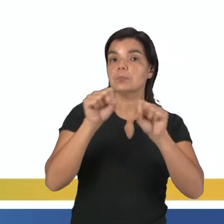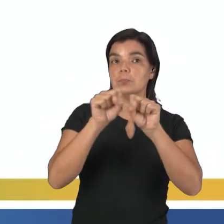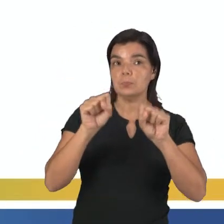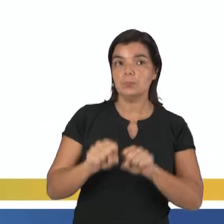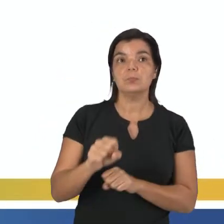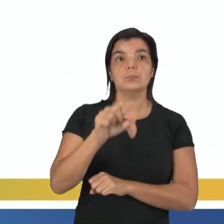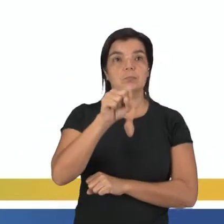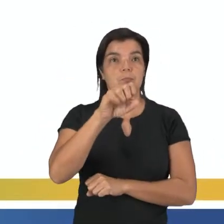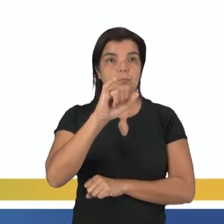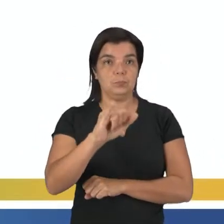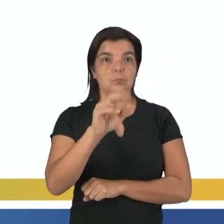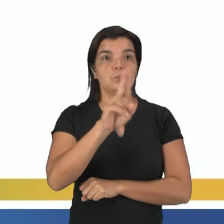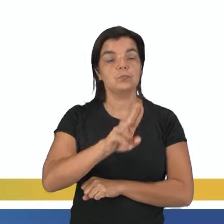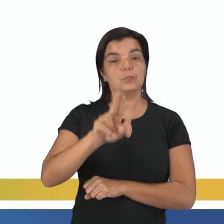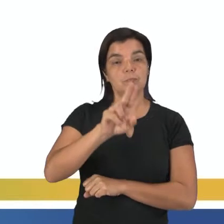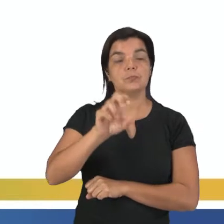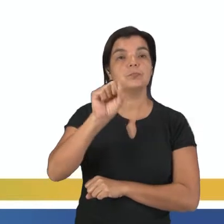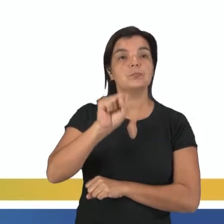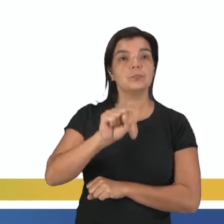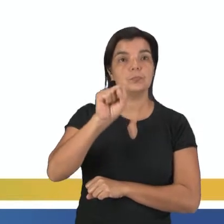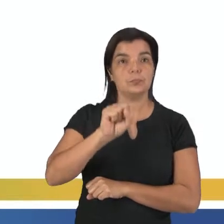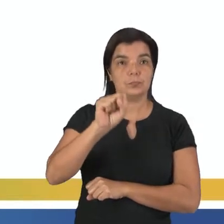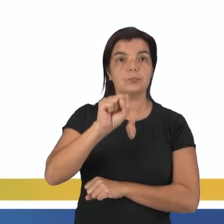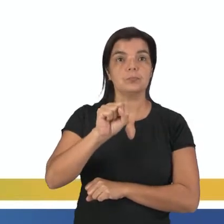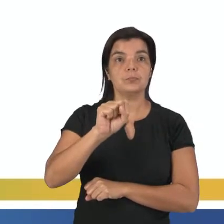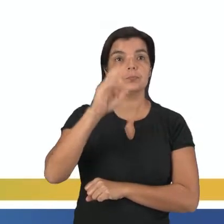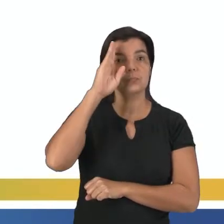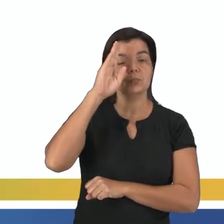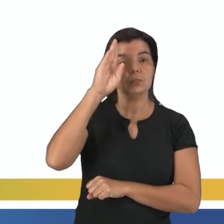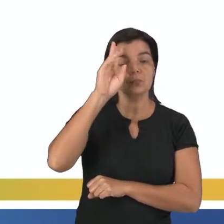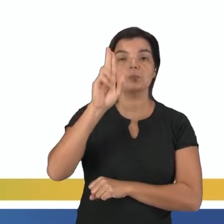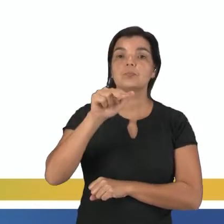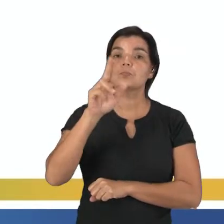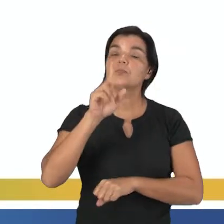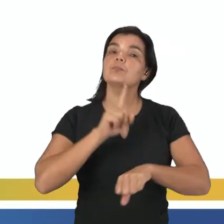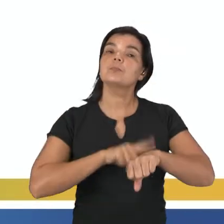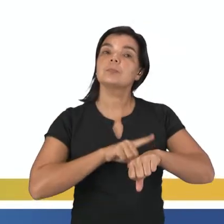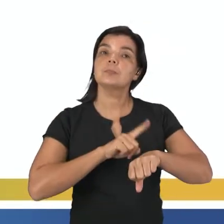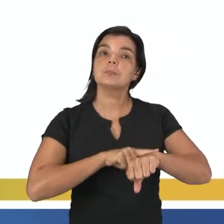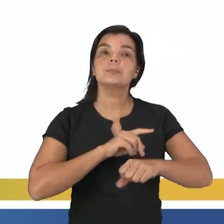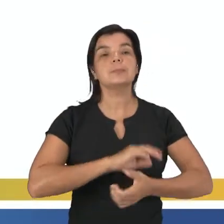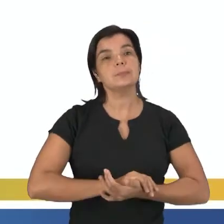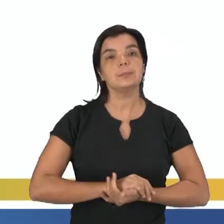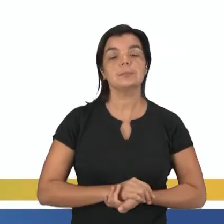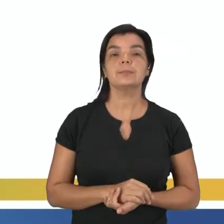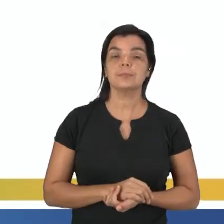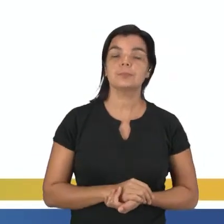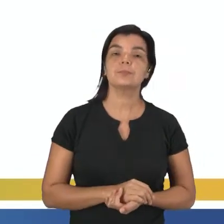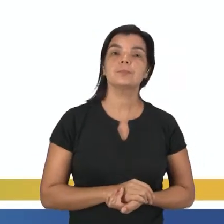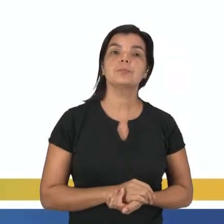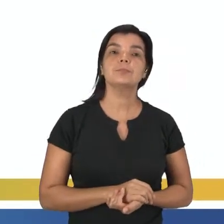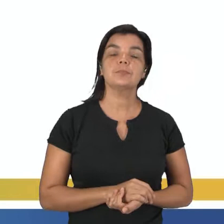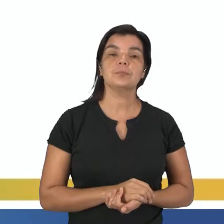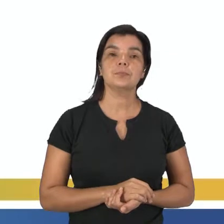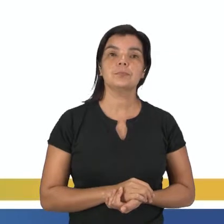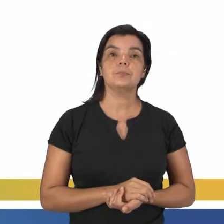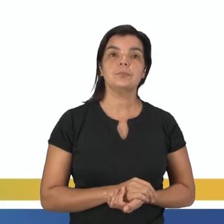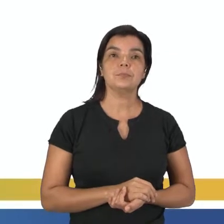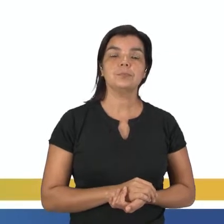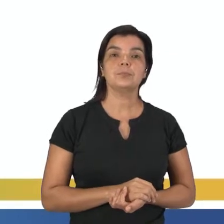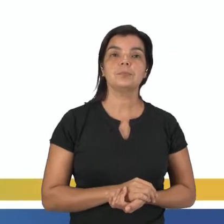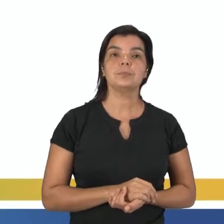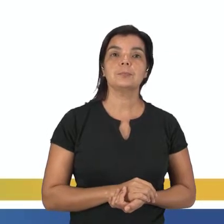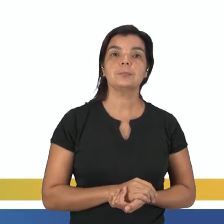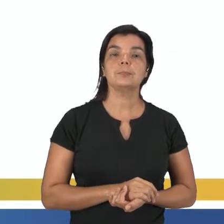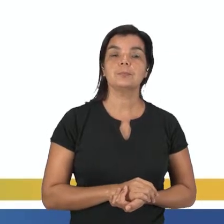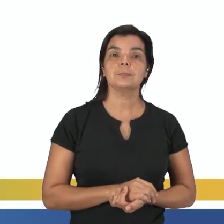Sistema Internacional utilizamos os segundos com a letra S, né, como principal unidade de medida, ou seja, a unidade internacional de